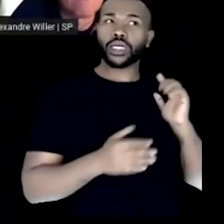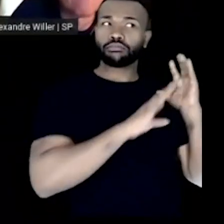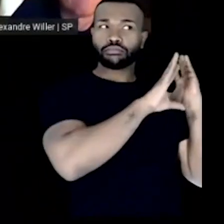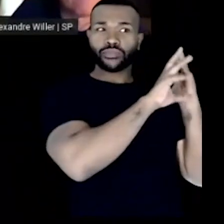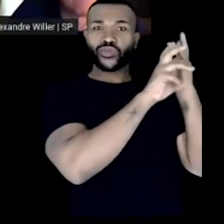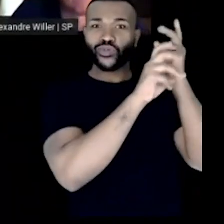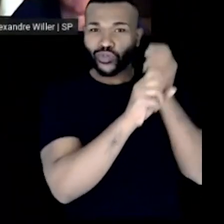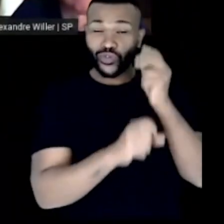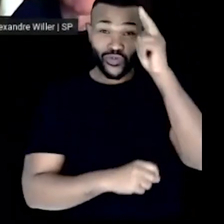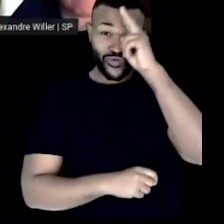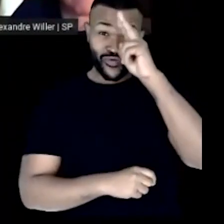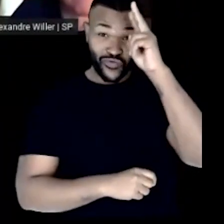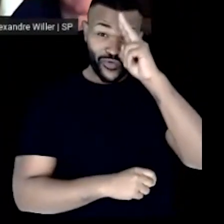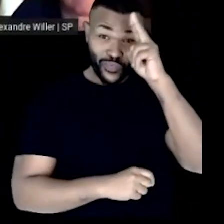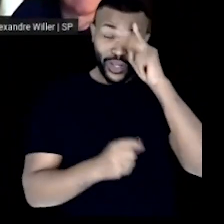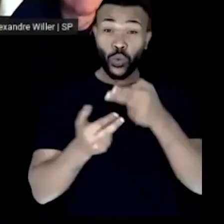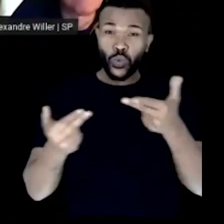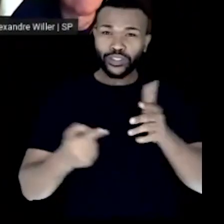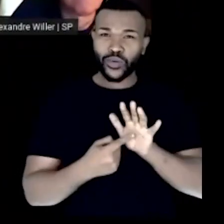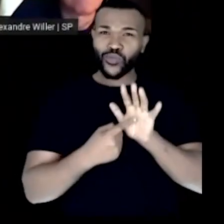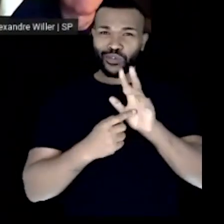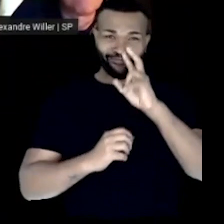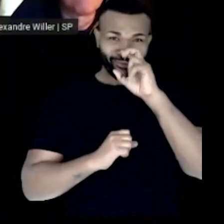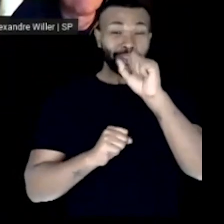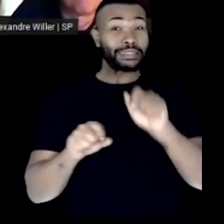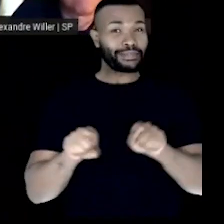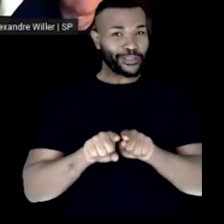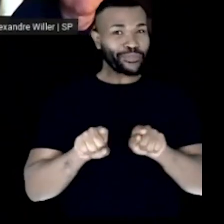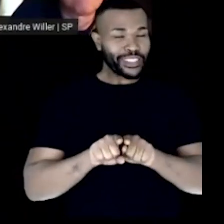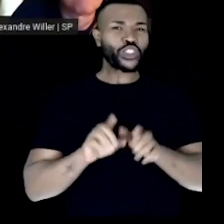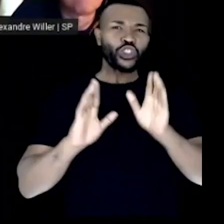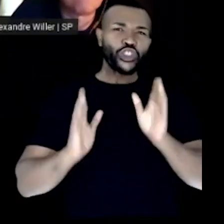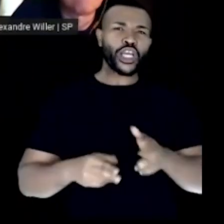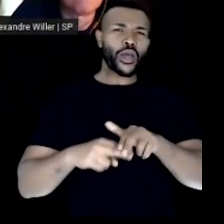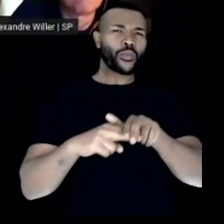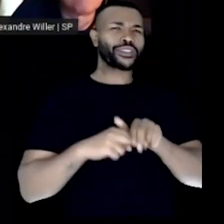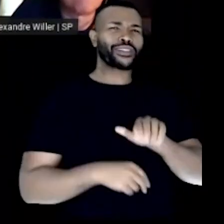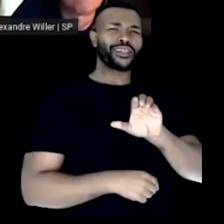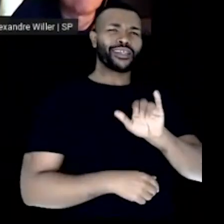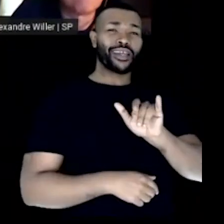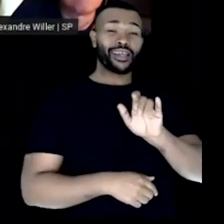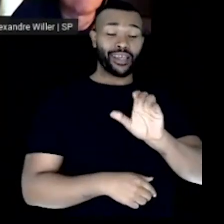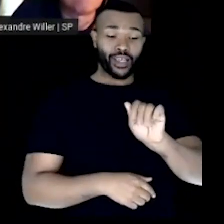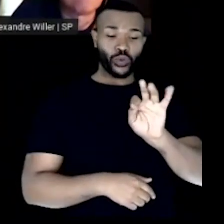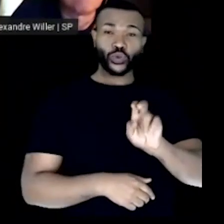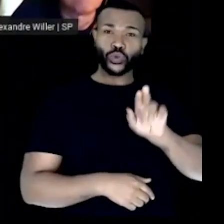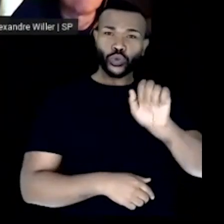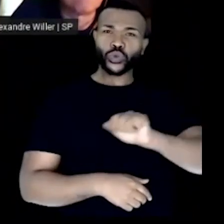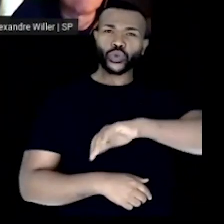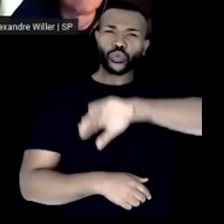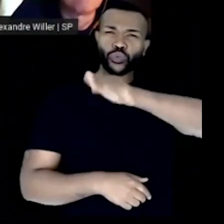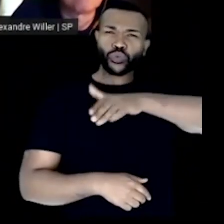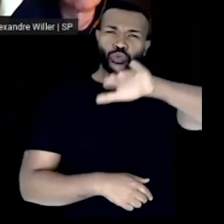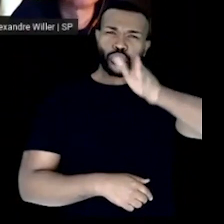tem toda uma herança também familiar, né, com alguns elementos que aparecem lá com muita força, dos caetatus,